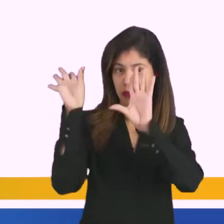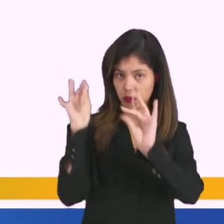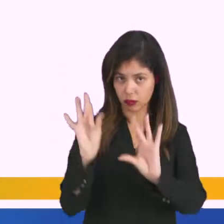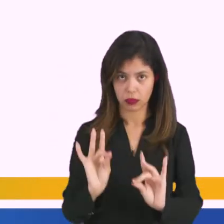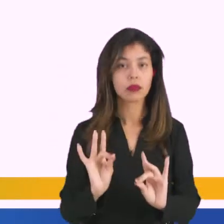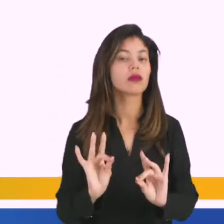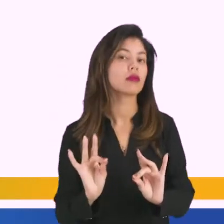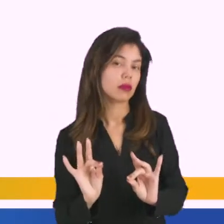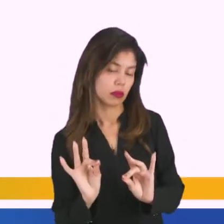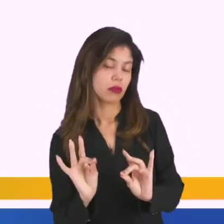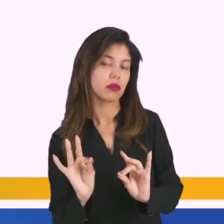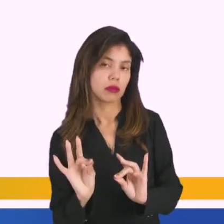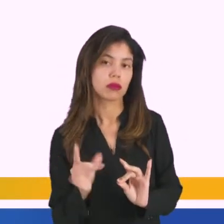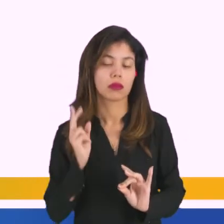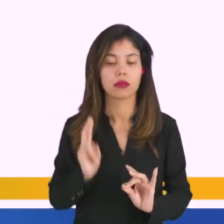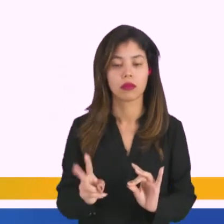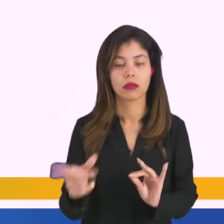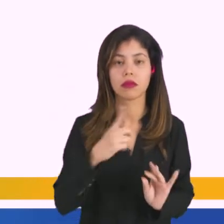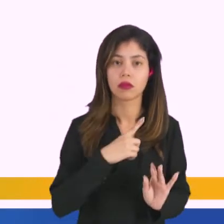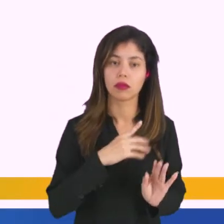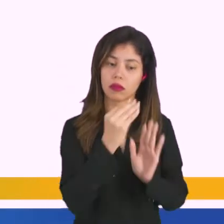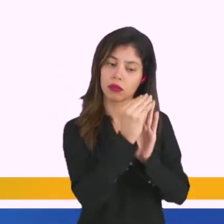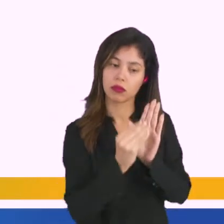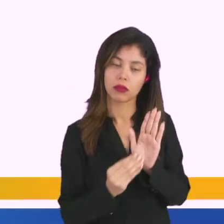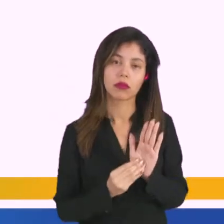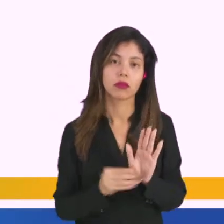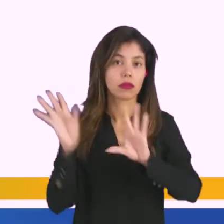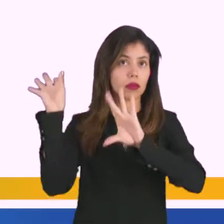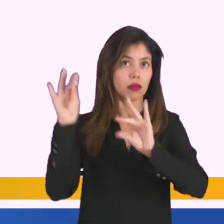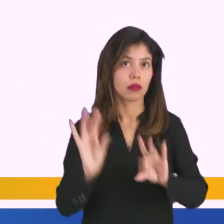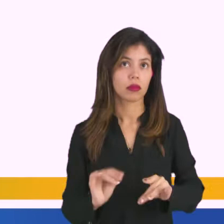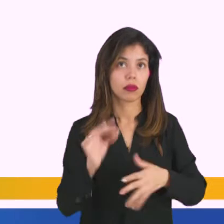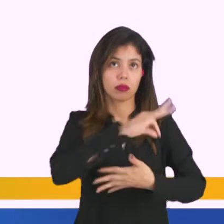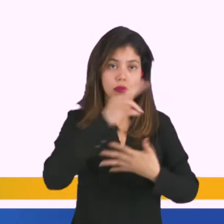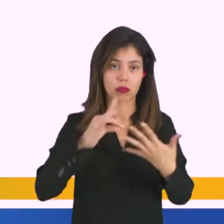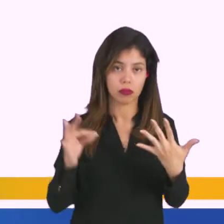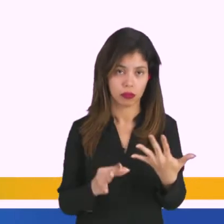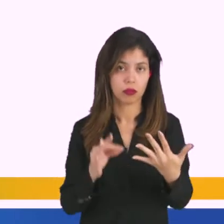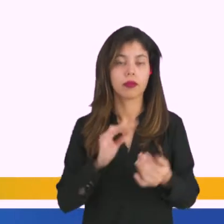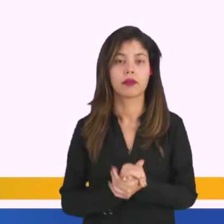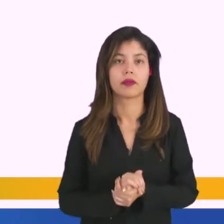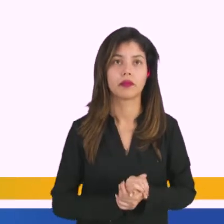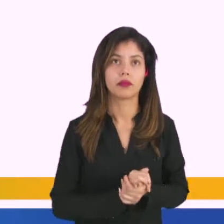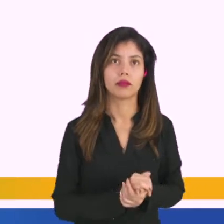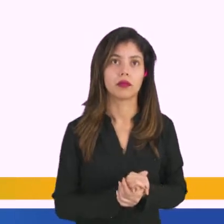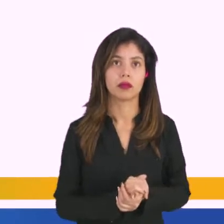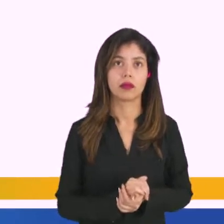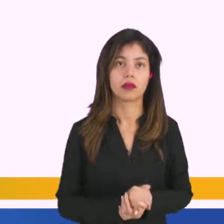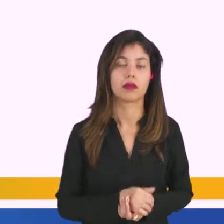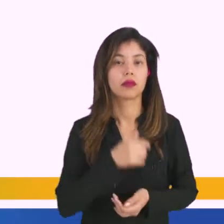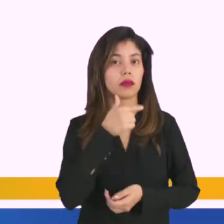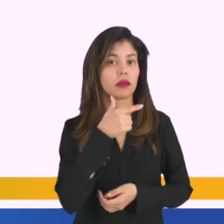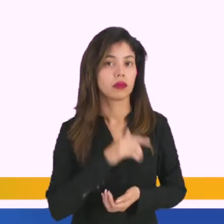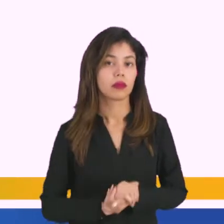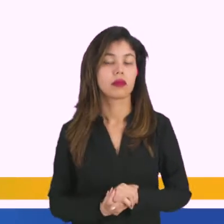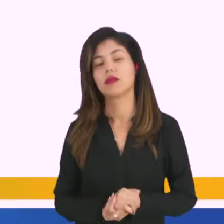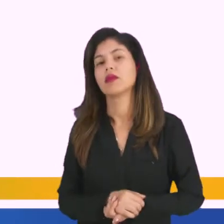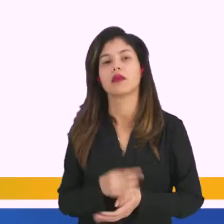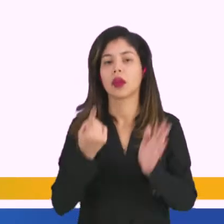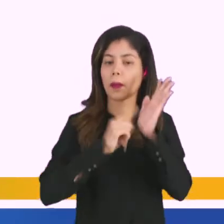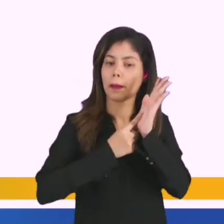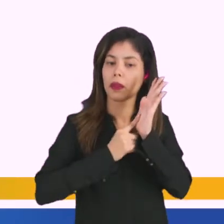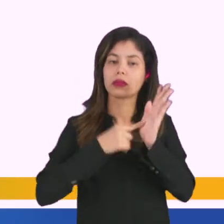os números primos contidos nesse dado. Então, cada elemento de um espaço amostral é chamado de